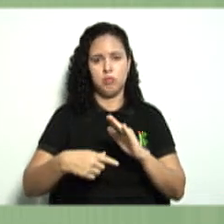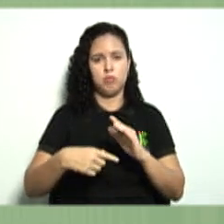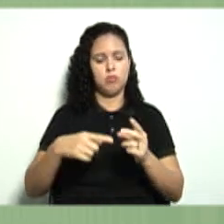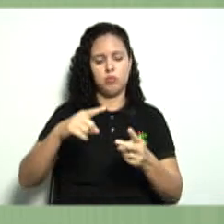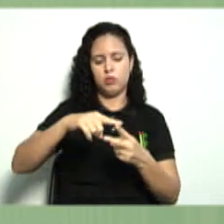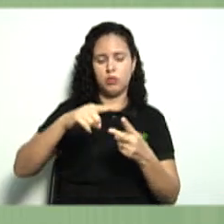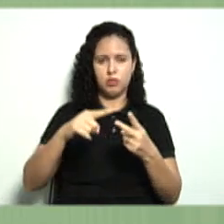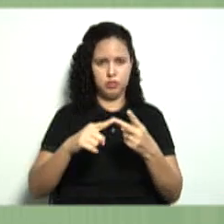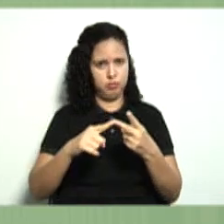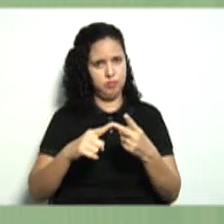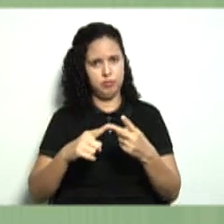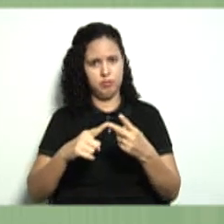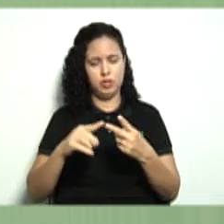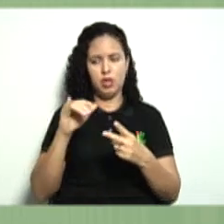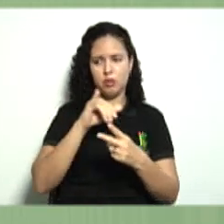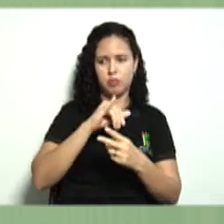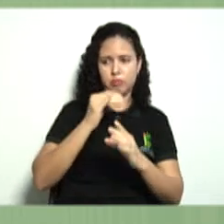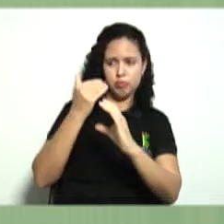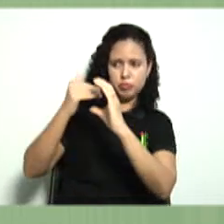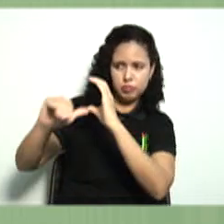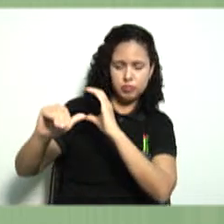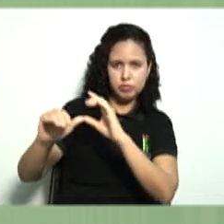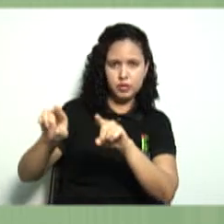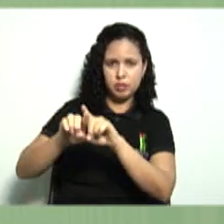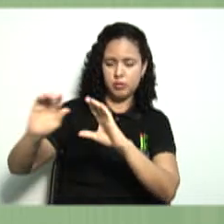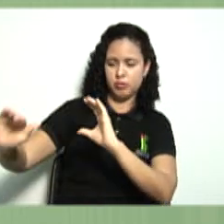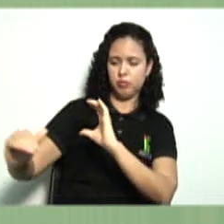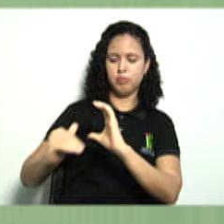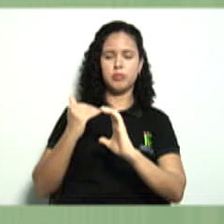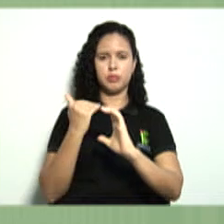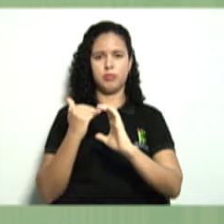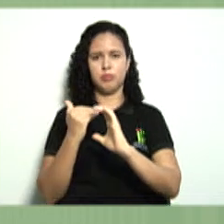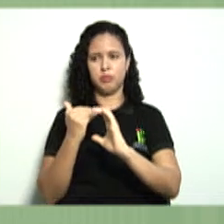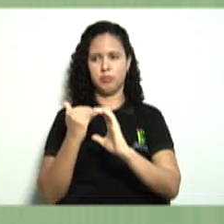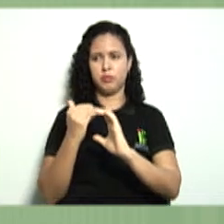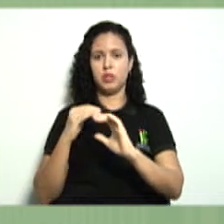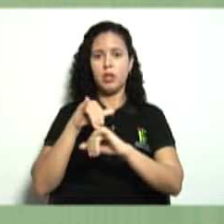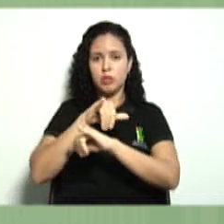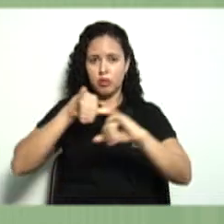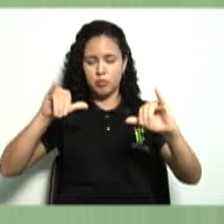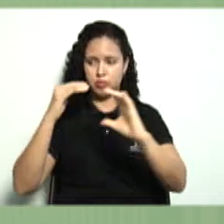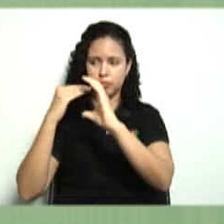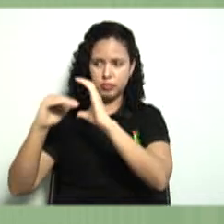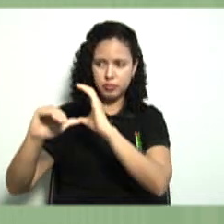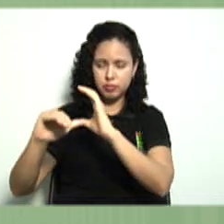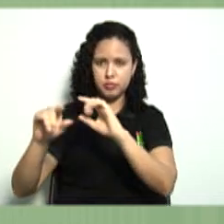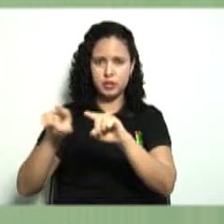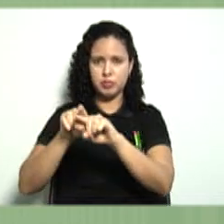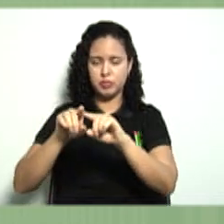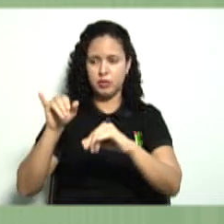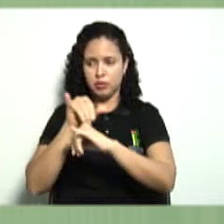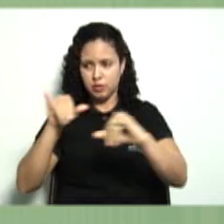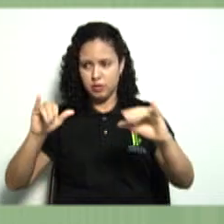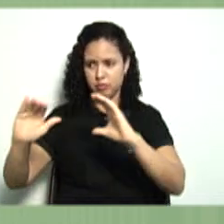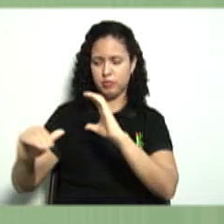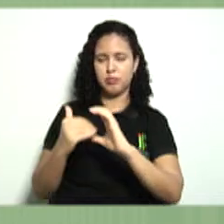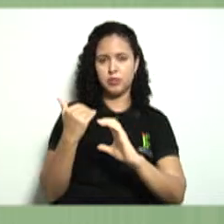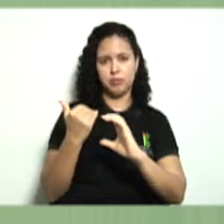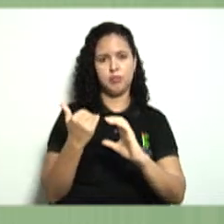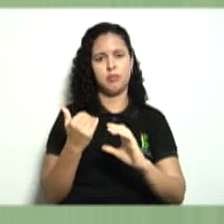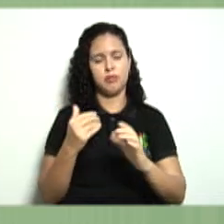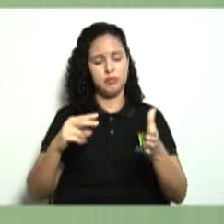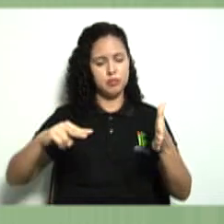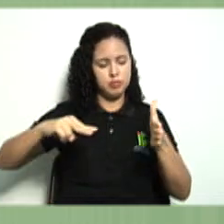função, tanto envia como emite informação. Então, por exemplo, o pendrive, o CD,